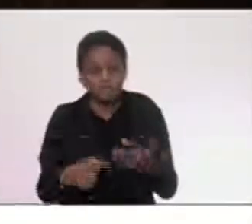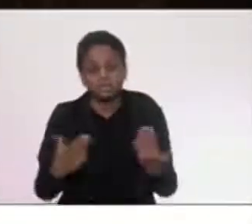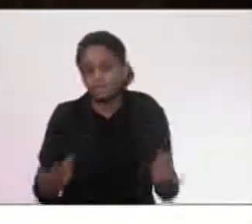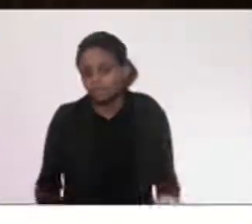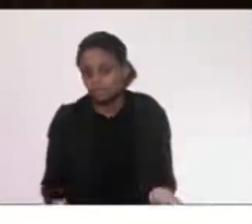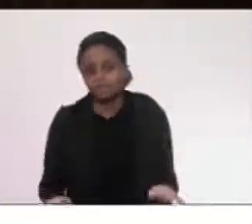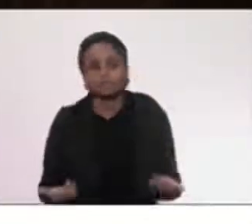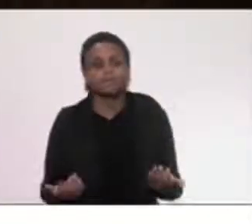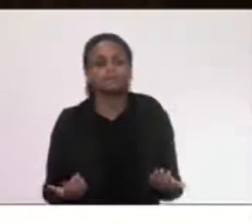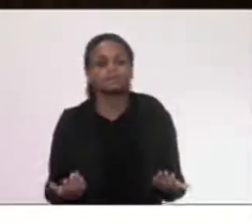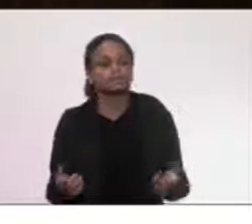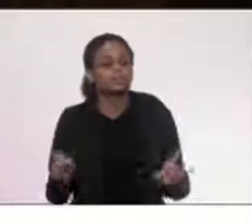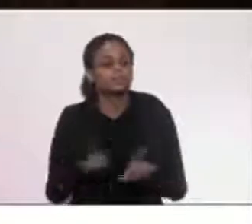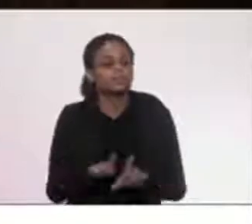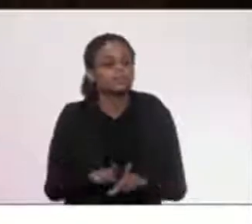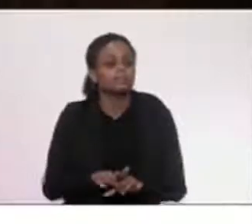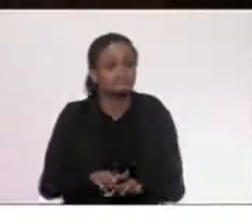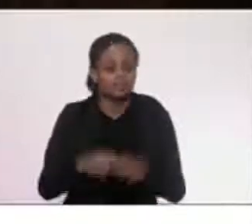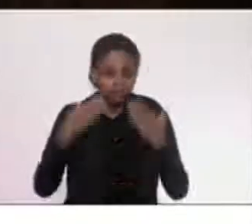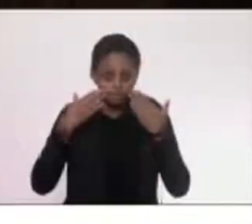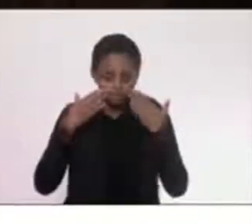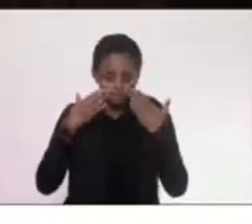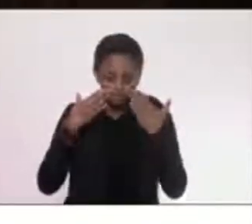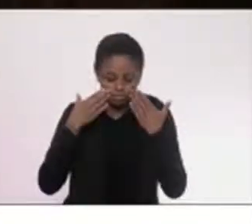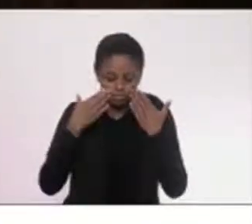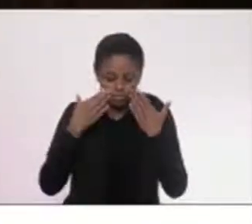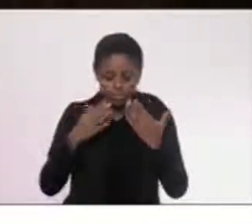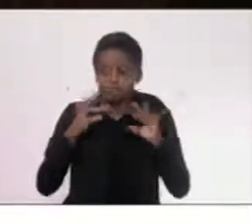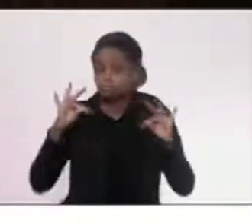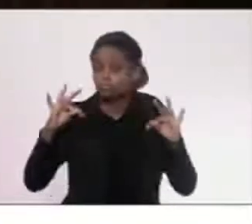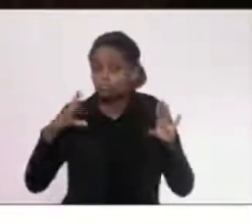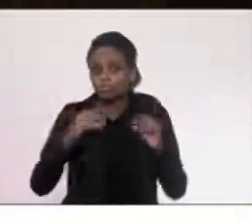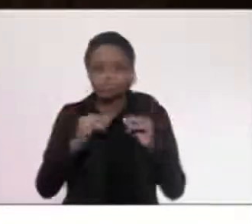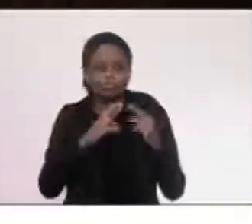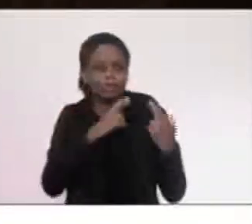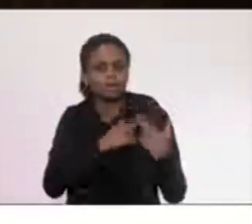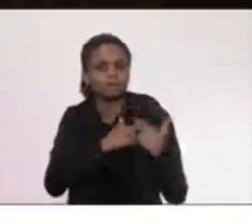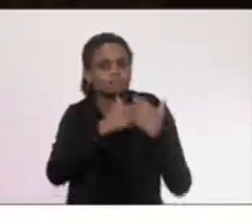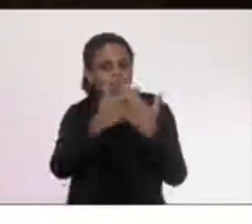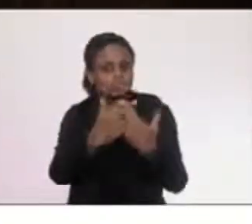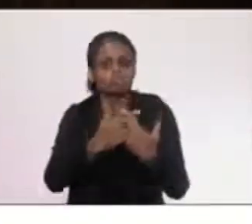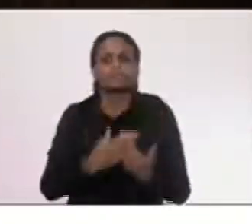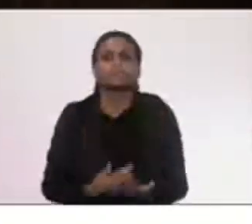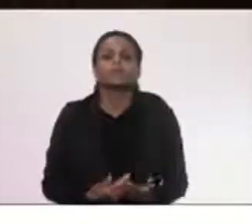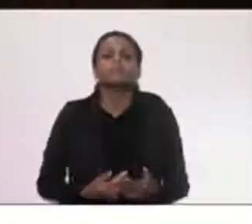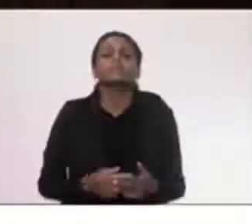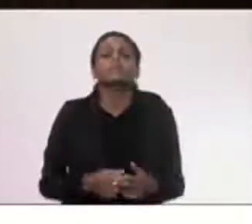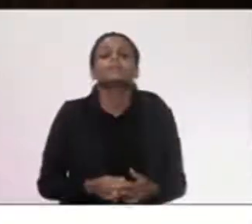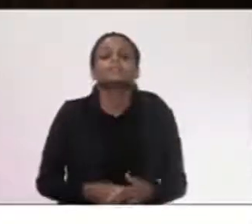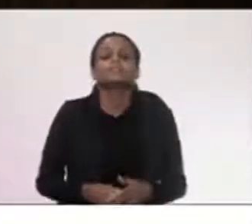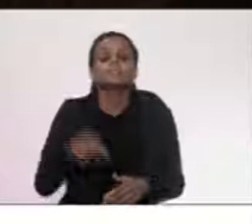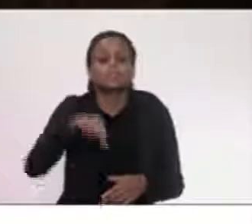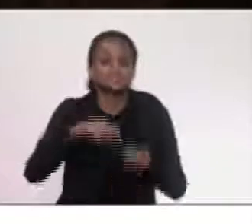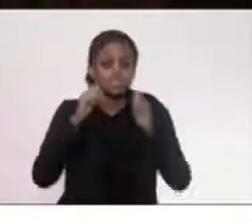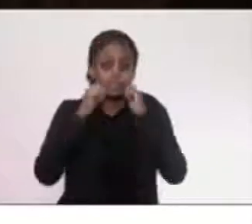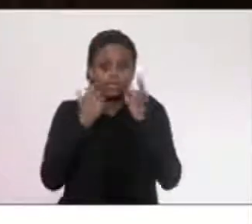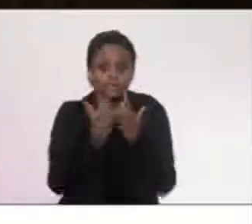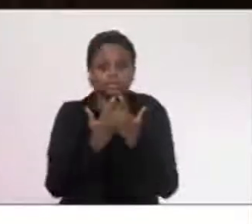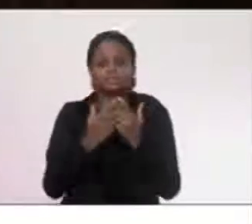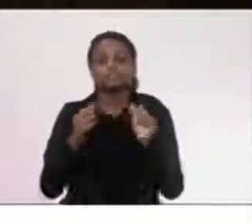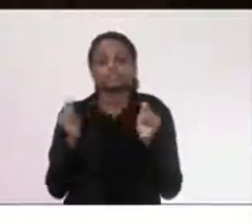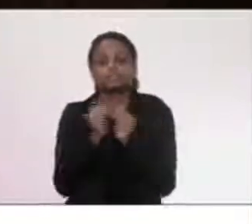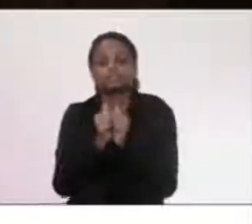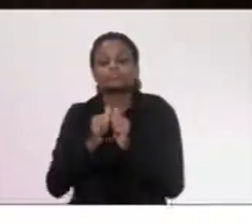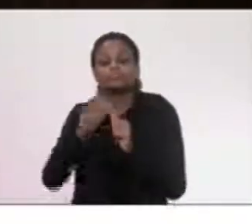enfim, trazendo toda uma corresponsabilidade da Alerj com os direitos